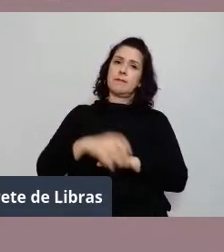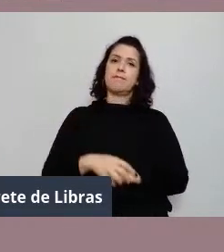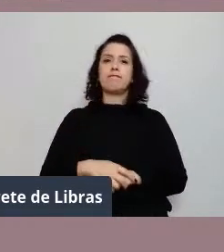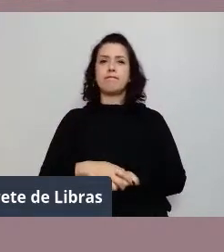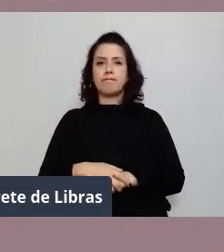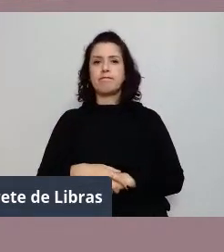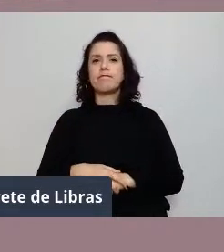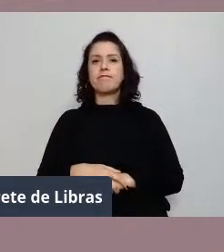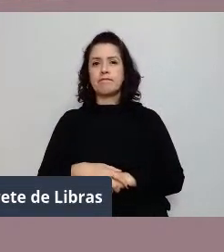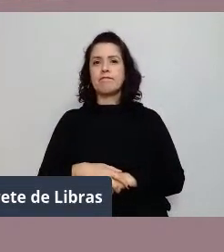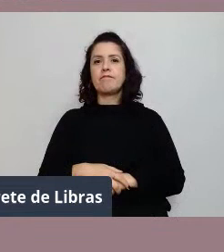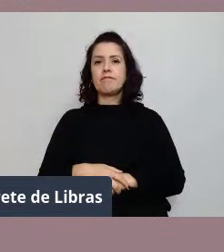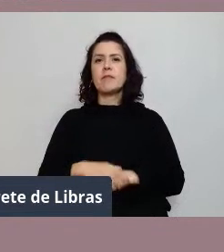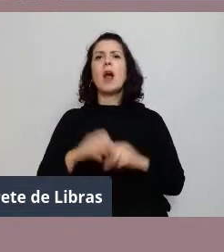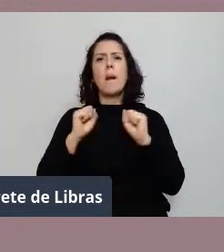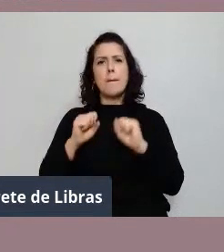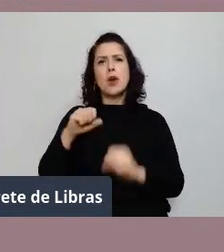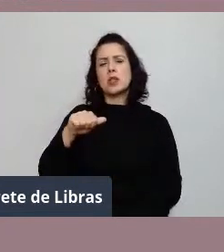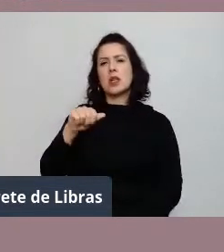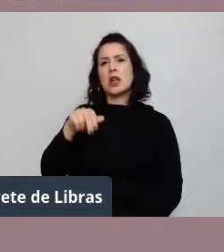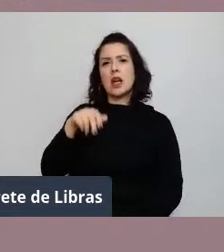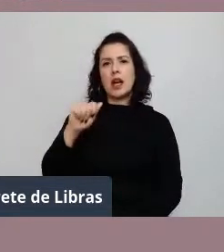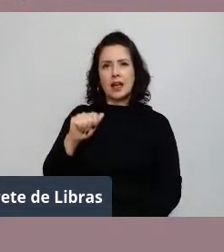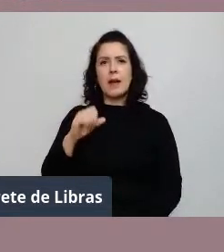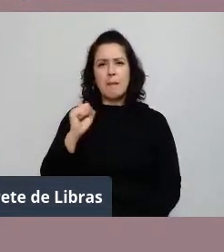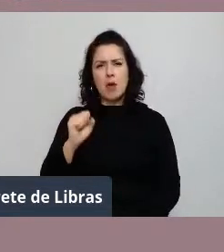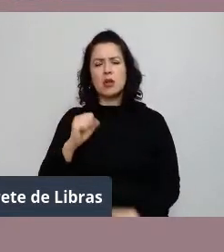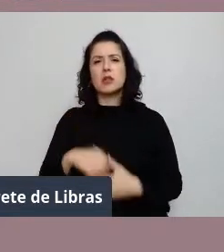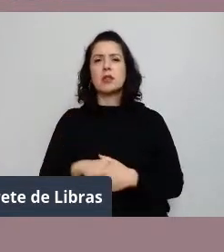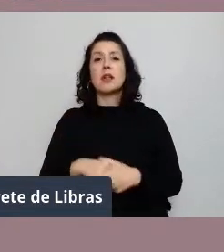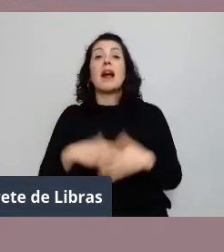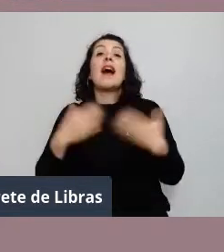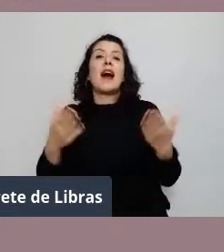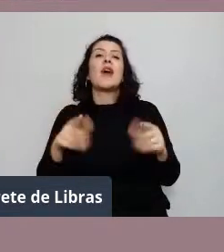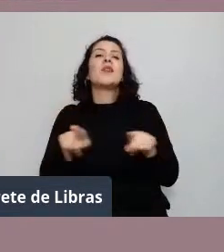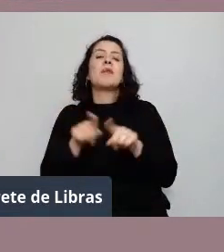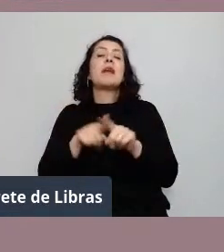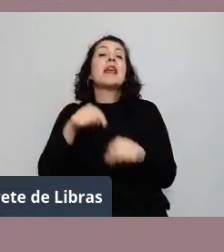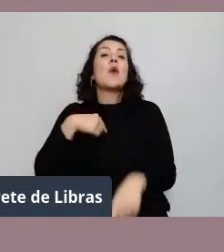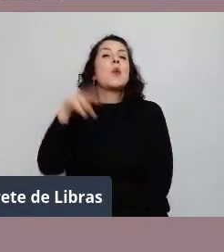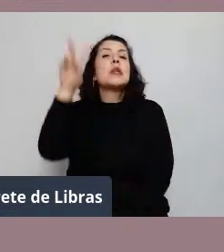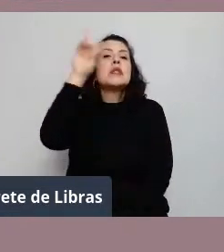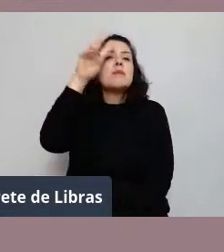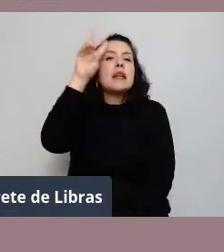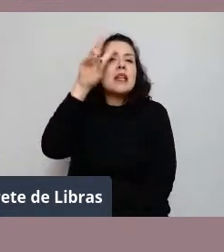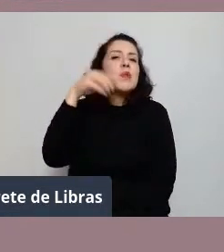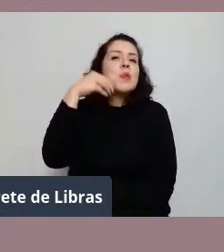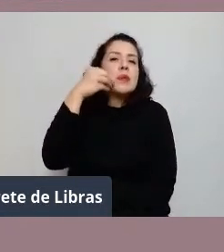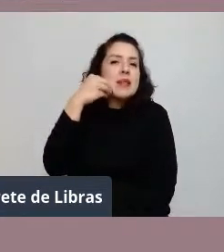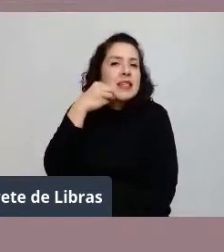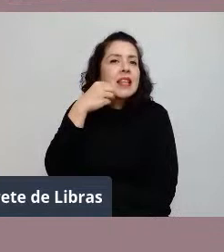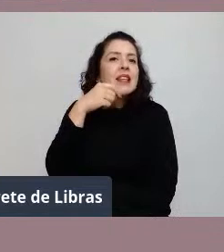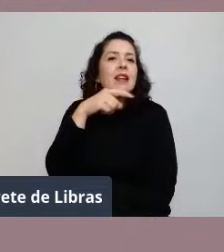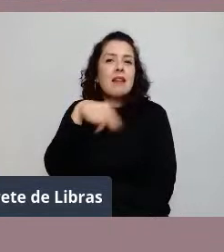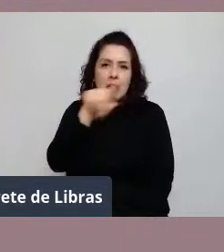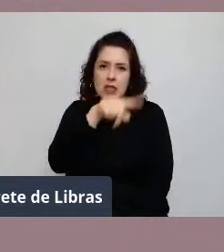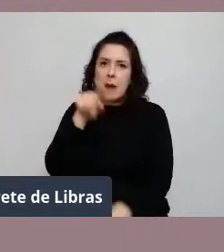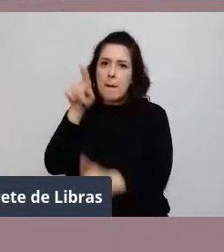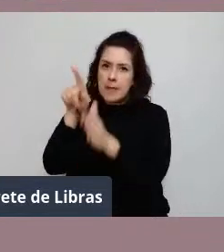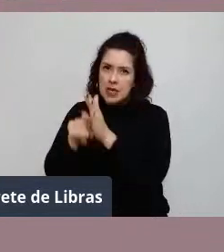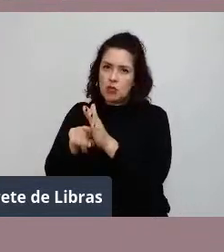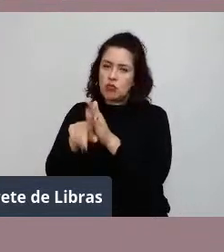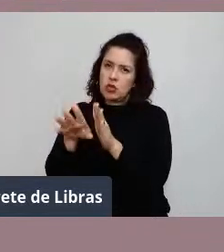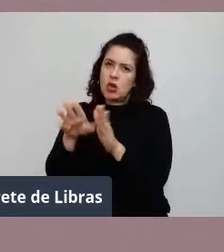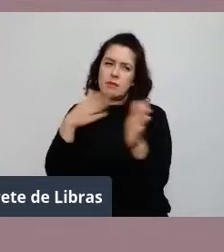Fala, Ana Maria, pode falar. Não, eu queria referir uma experiência que eu estava lembrando agora, diante dessa pergunta e dessa conversa